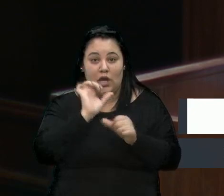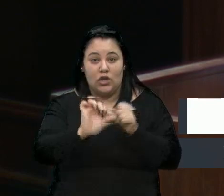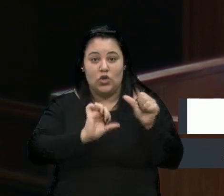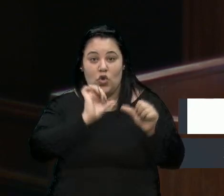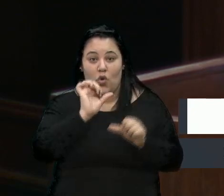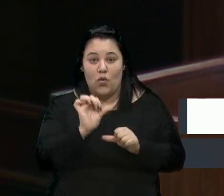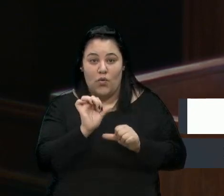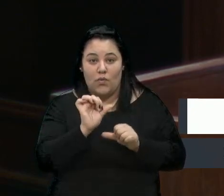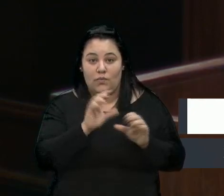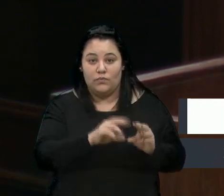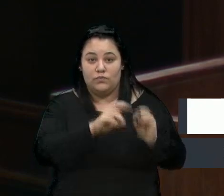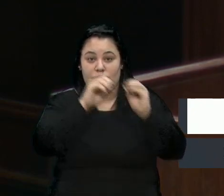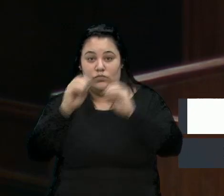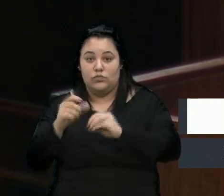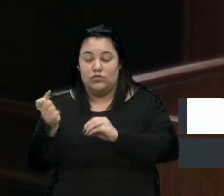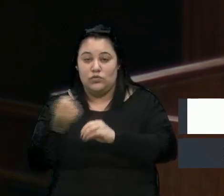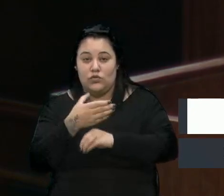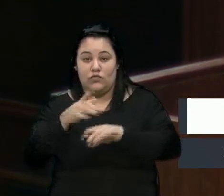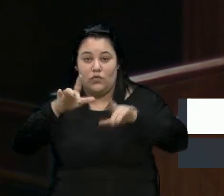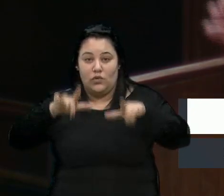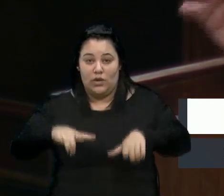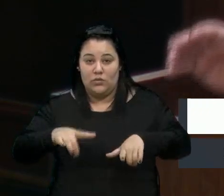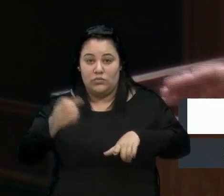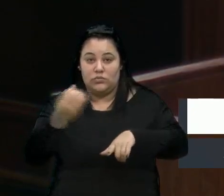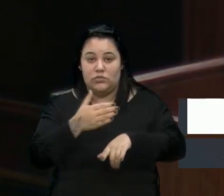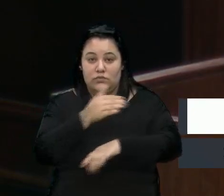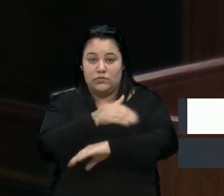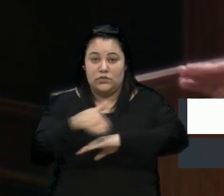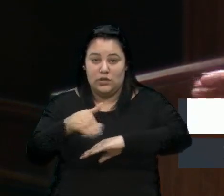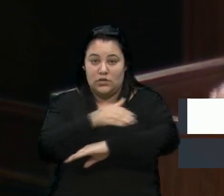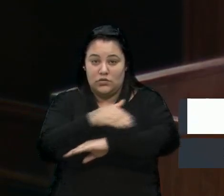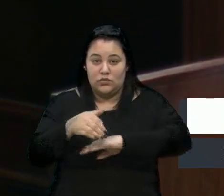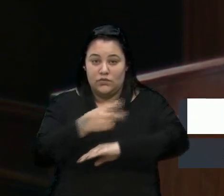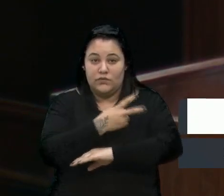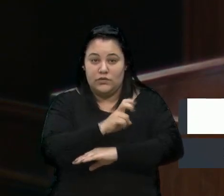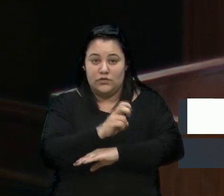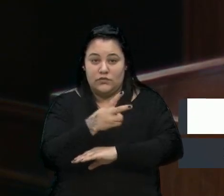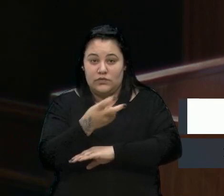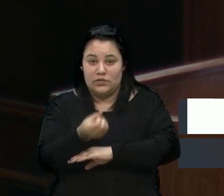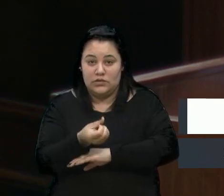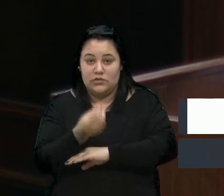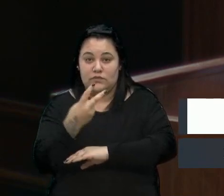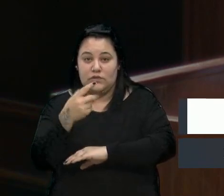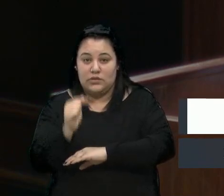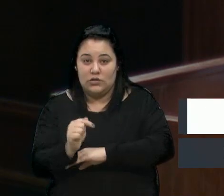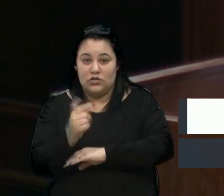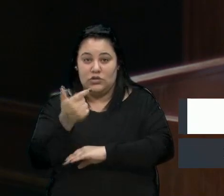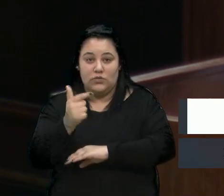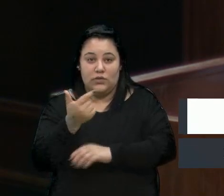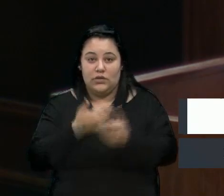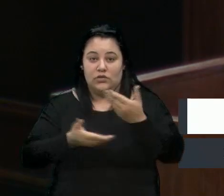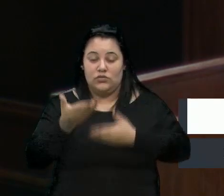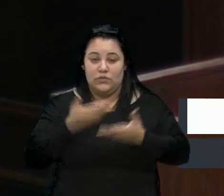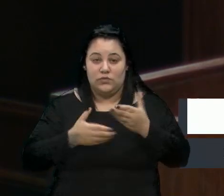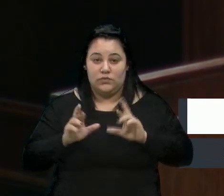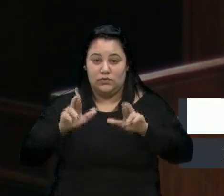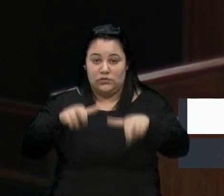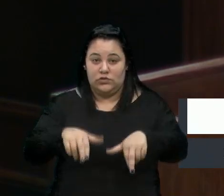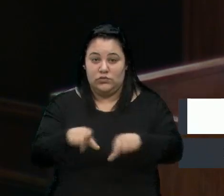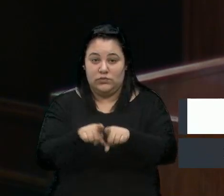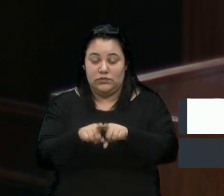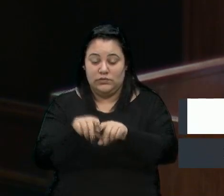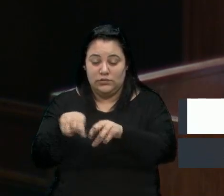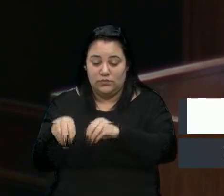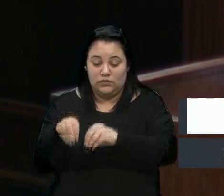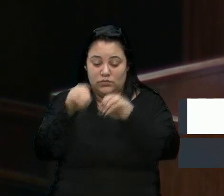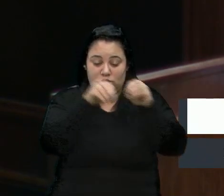mudança para o novo local, o novo endereço. 25, 26 e 27 não terá atendimento na região. Esta mudança está